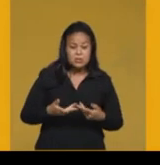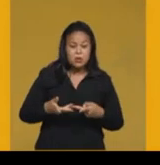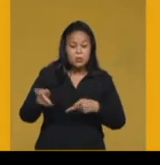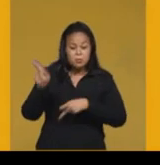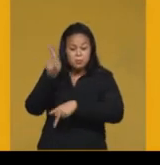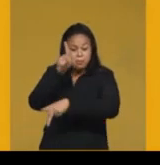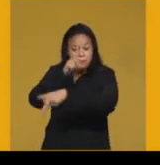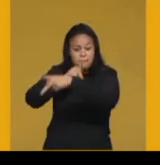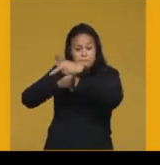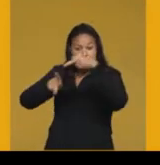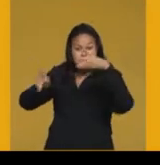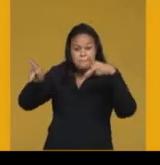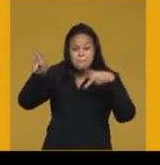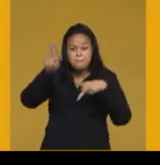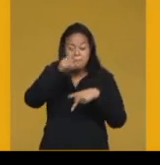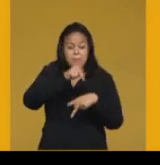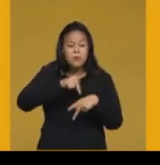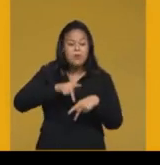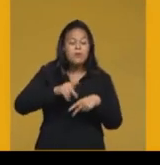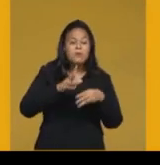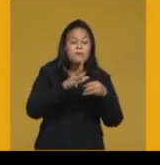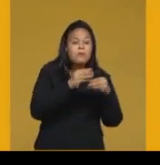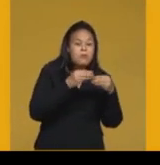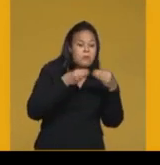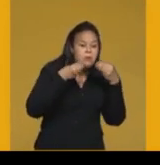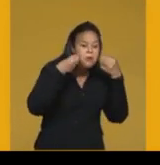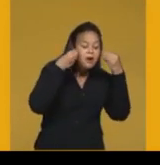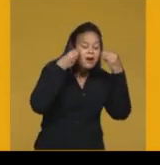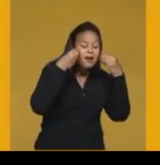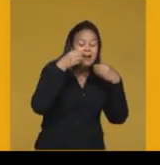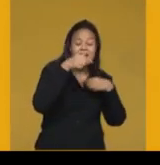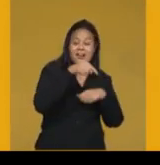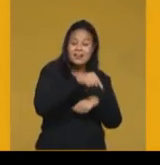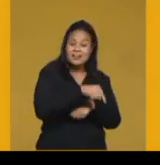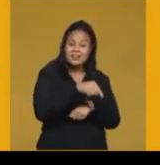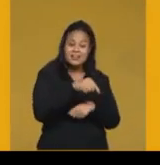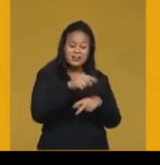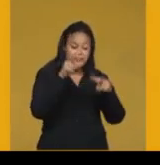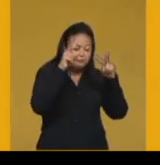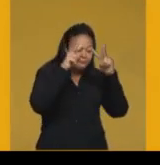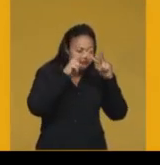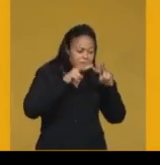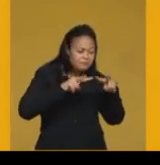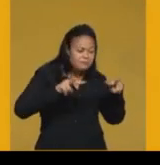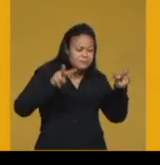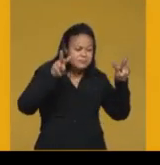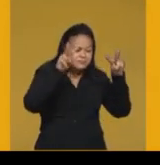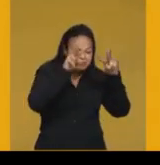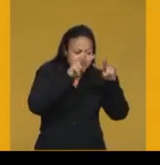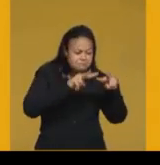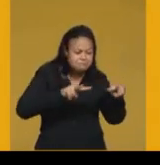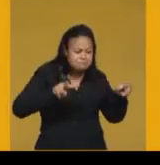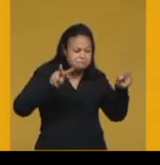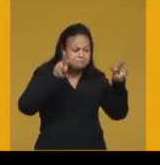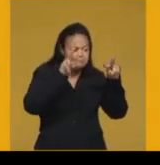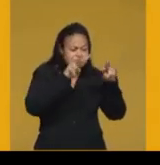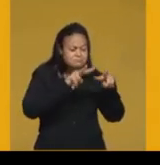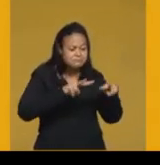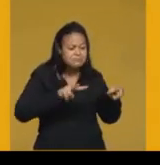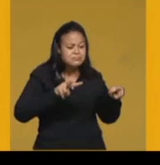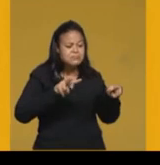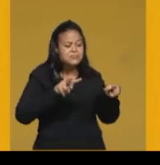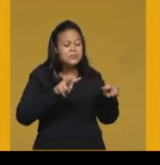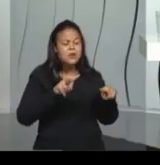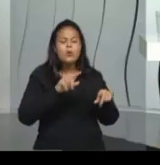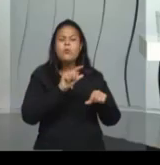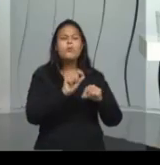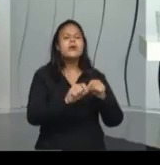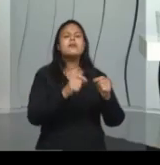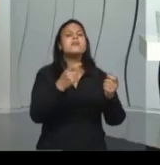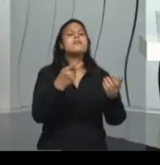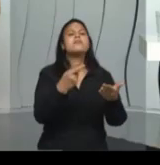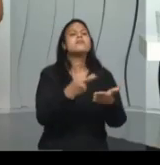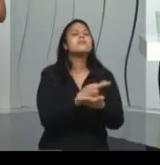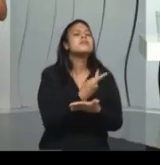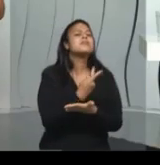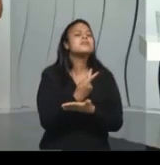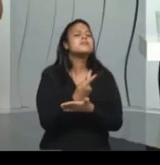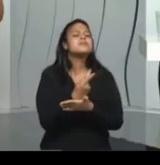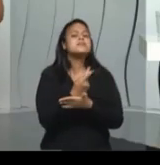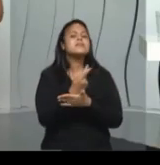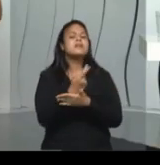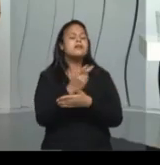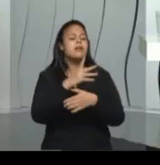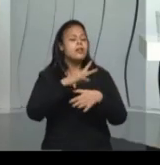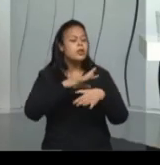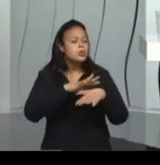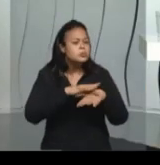geral, lá de Maputo, e essa visão que ela está vendo, o que está acontecendo, então ela fala